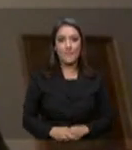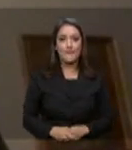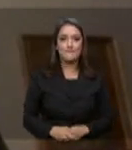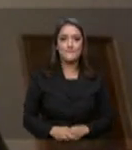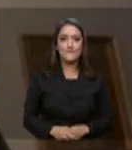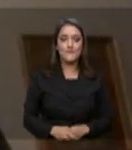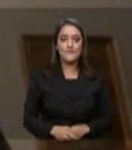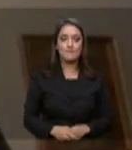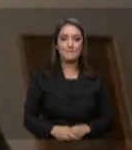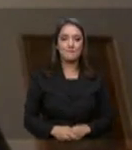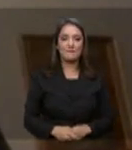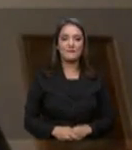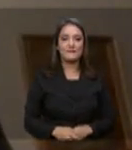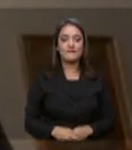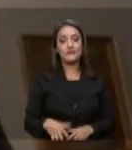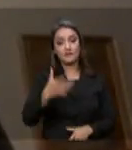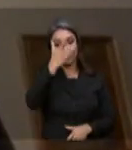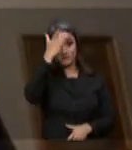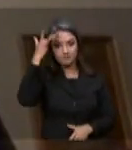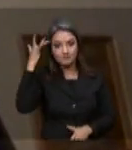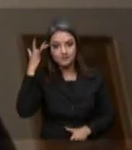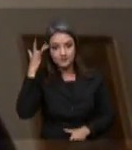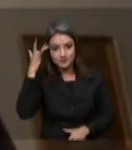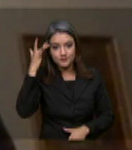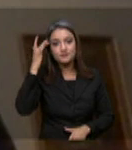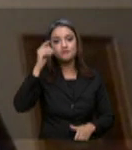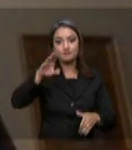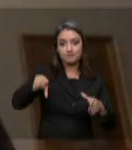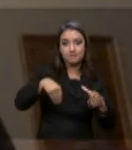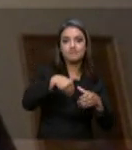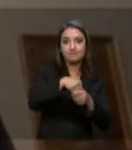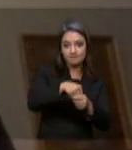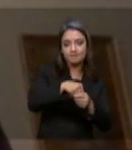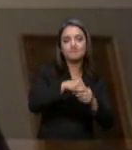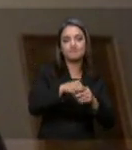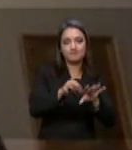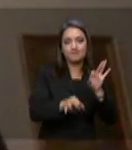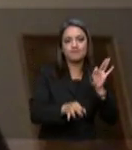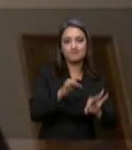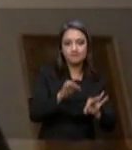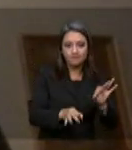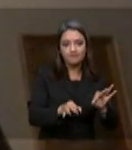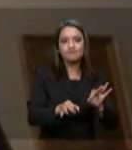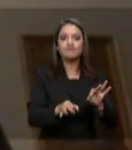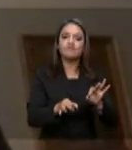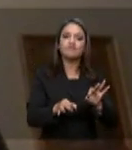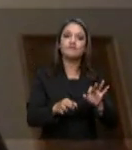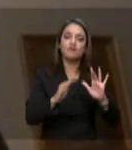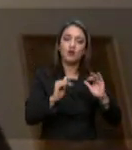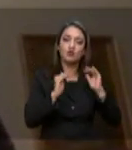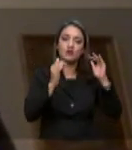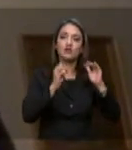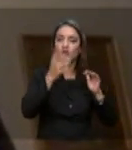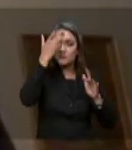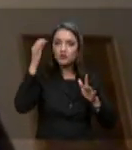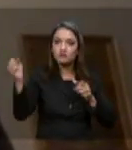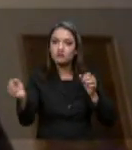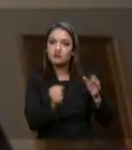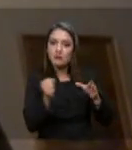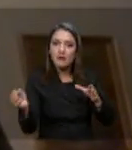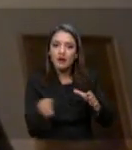E cujas autoridades as pessoas que funcionam não sejam chamadas a intervir nos feitos